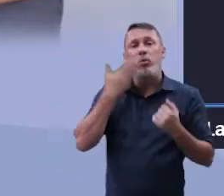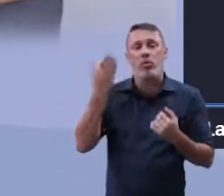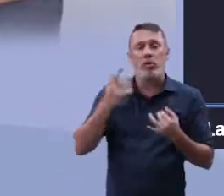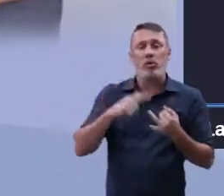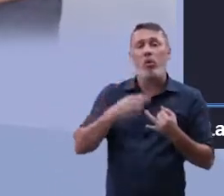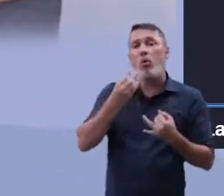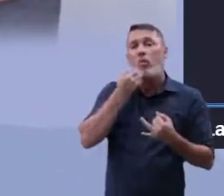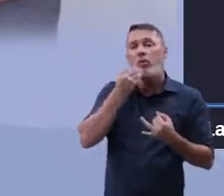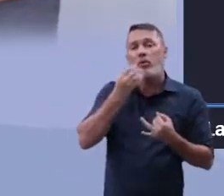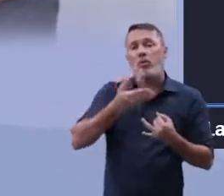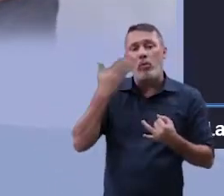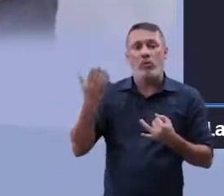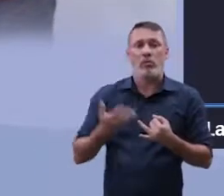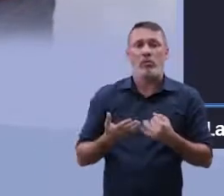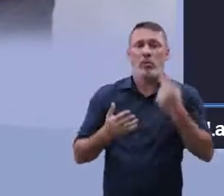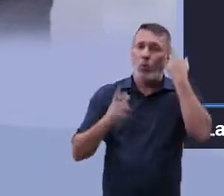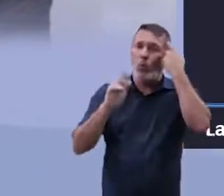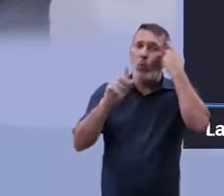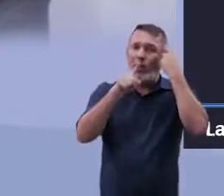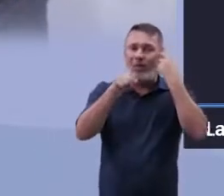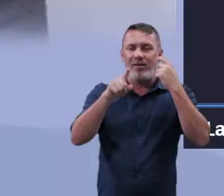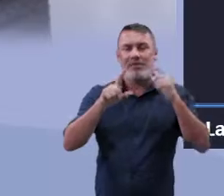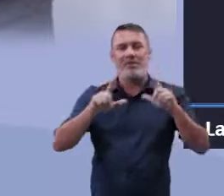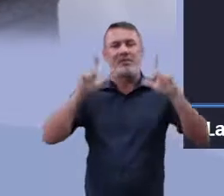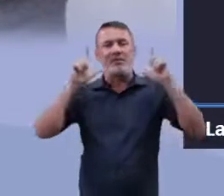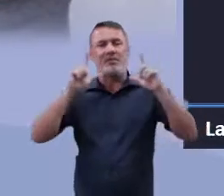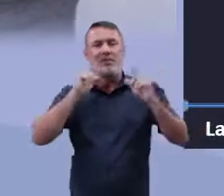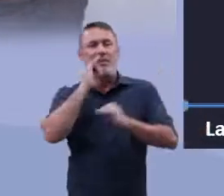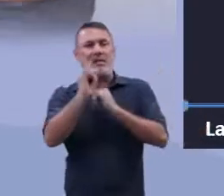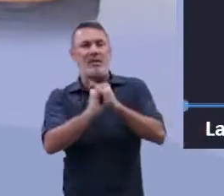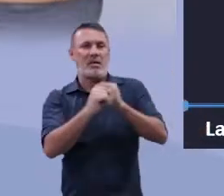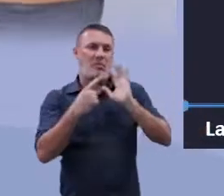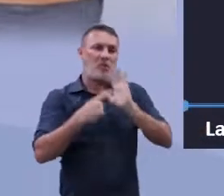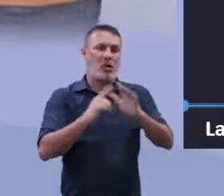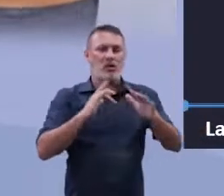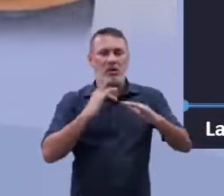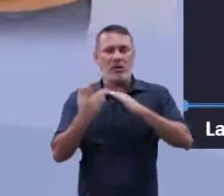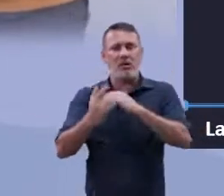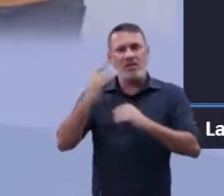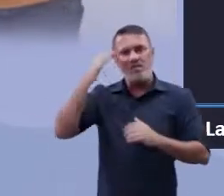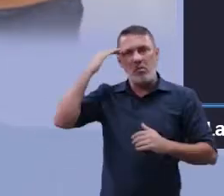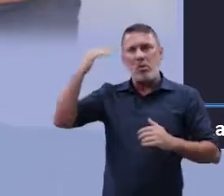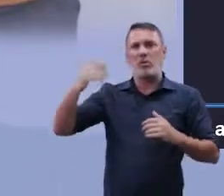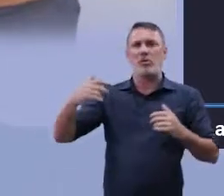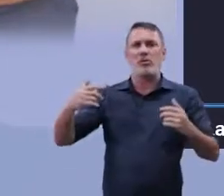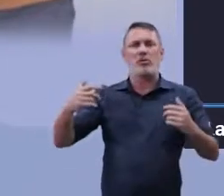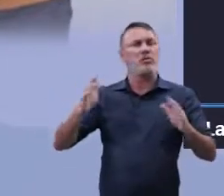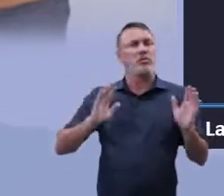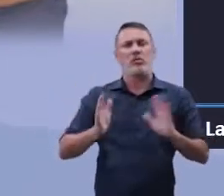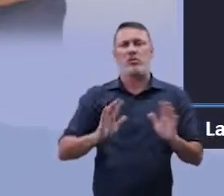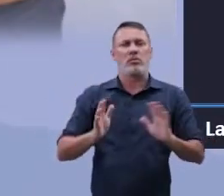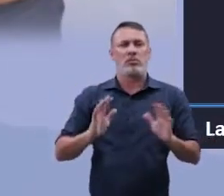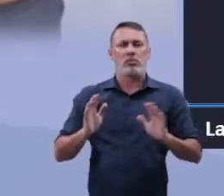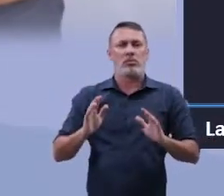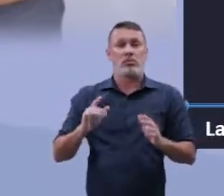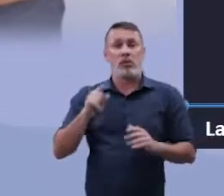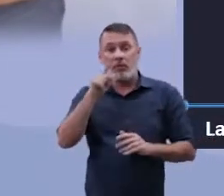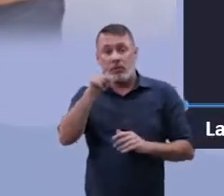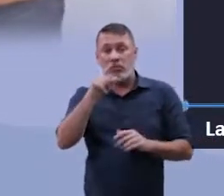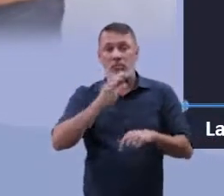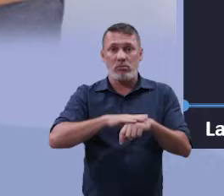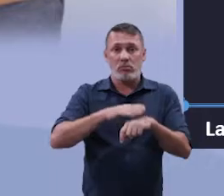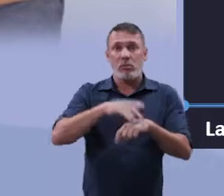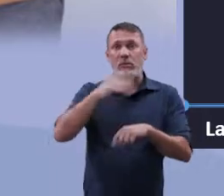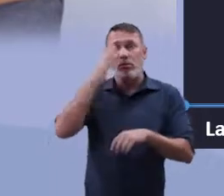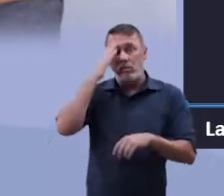oportunidades. Então, não está na internet, não estou falando para você aparecer ali, ter uma rede social, né, ser famoso, essas coisas, não. Mas você